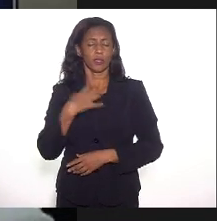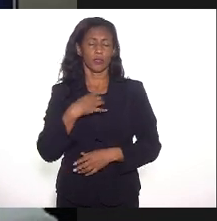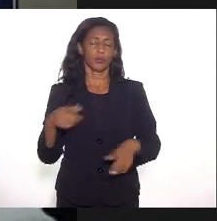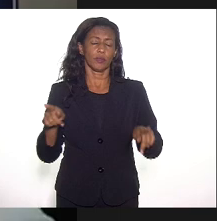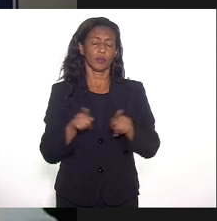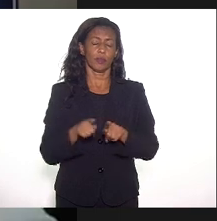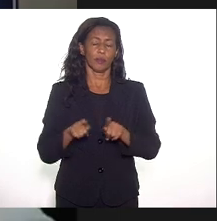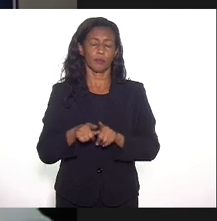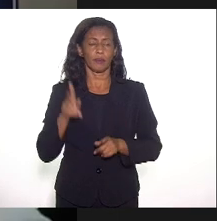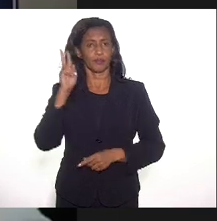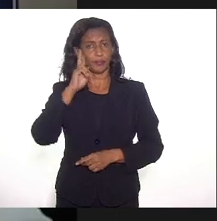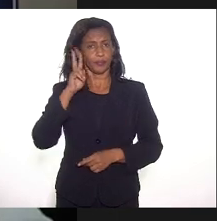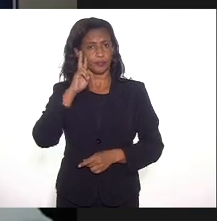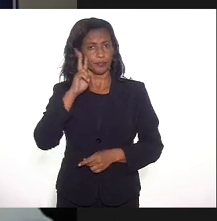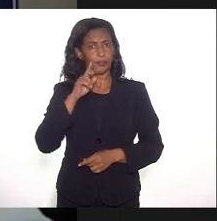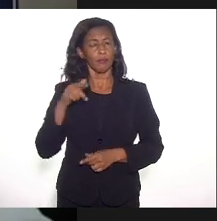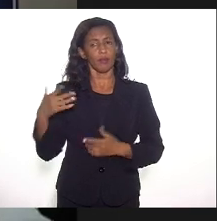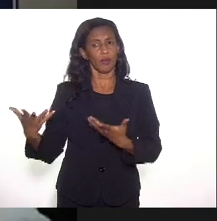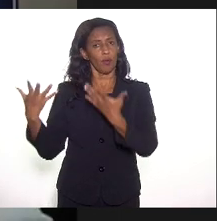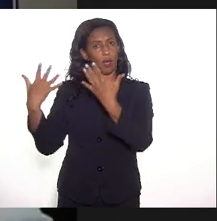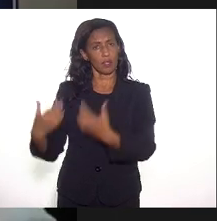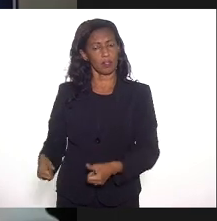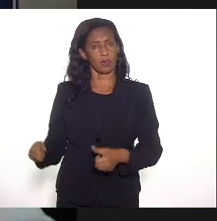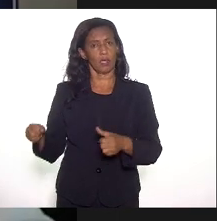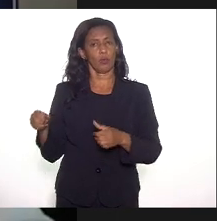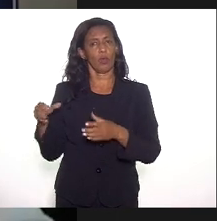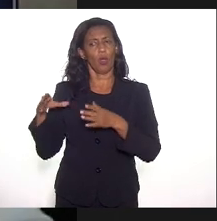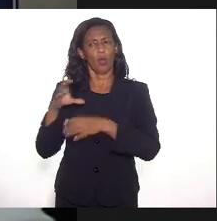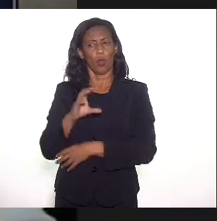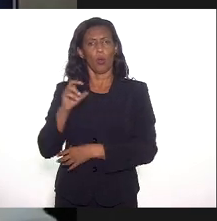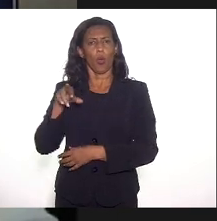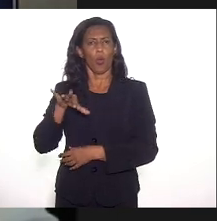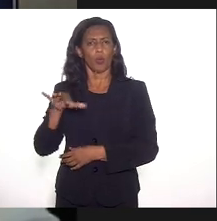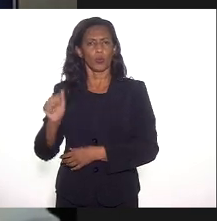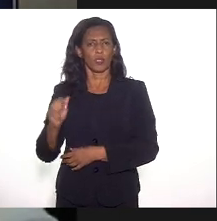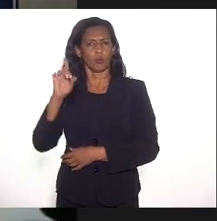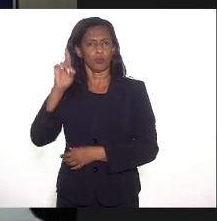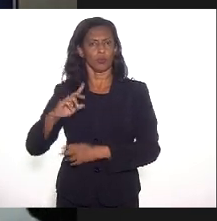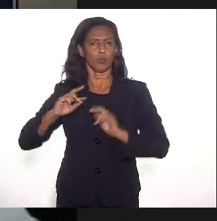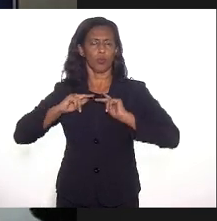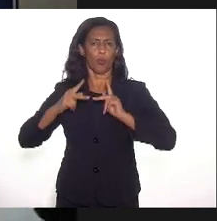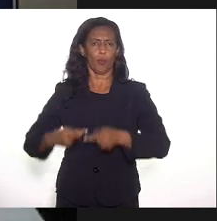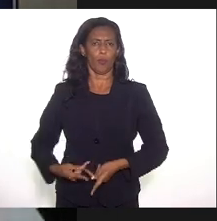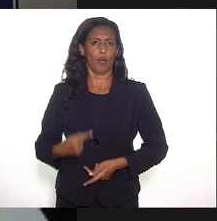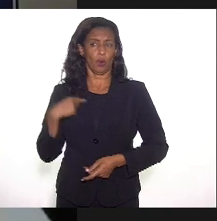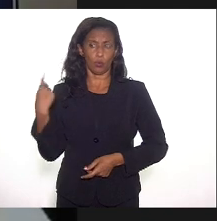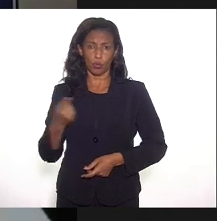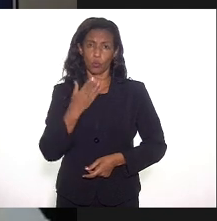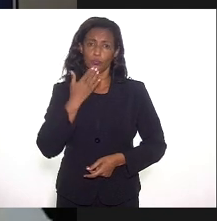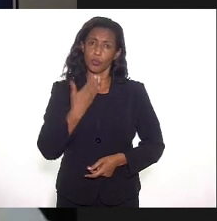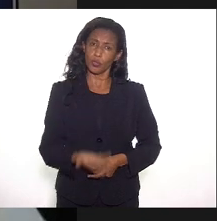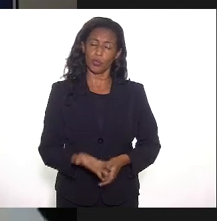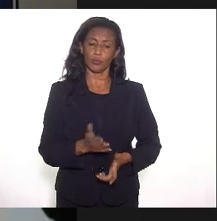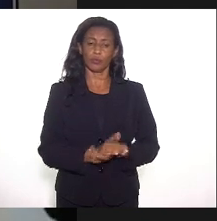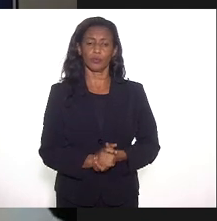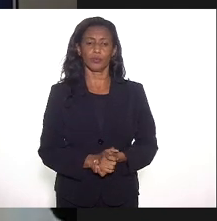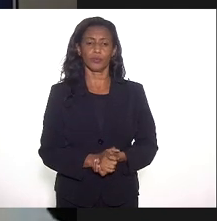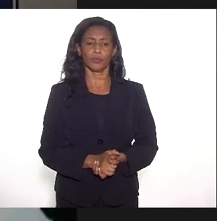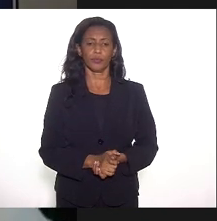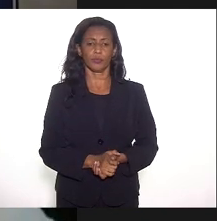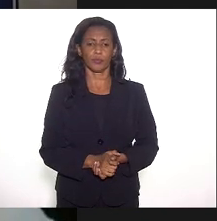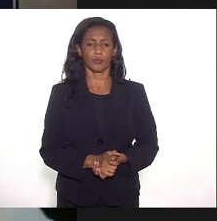também ressaltar que foi aceito pelo Conselho Nacional de Direitos Humanos o nosso pedido